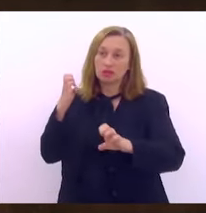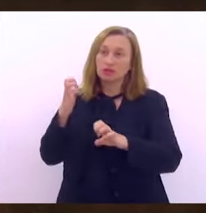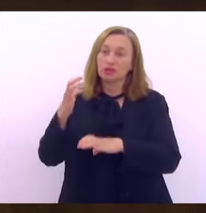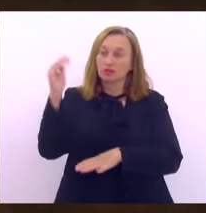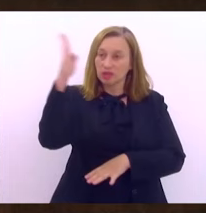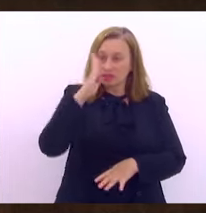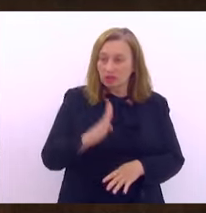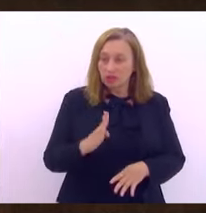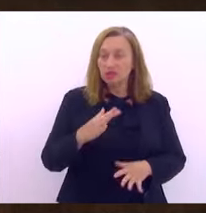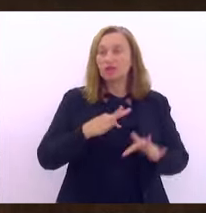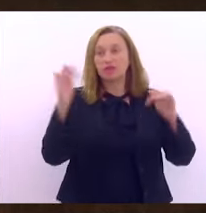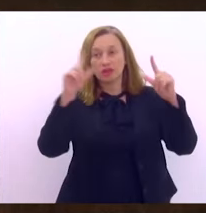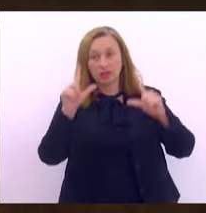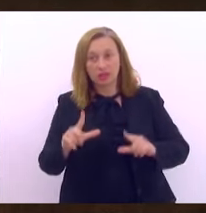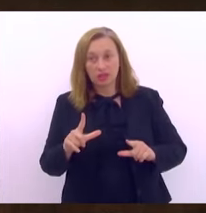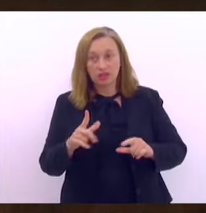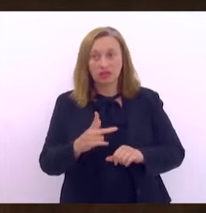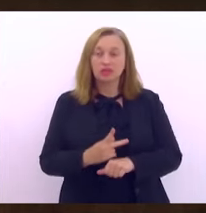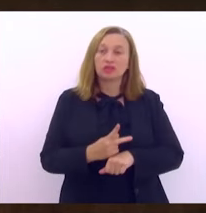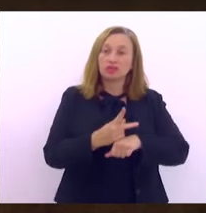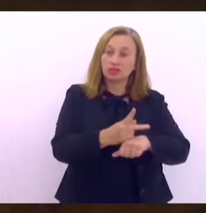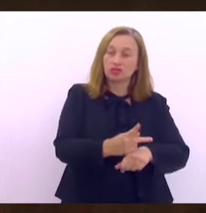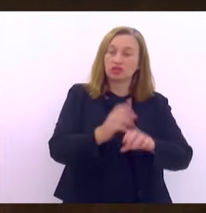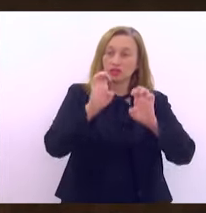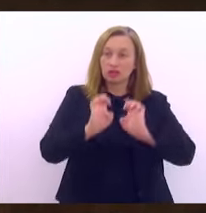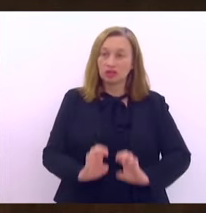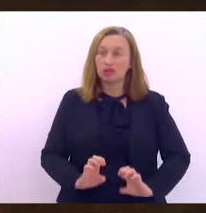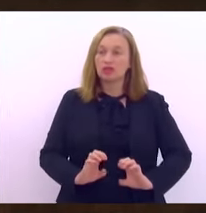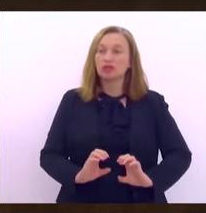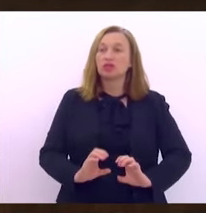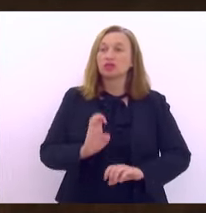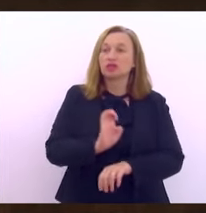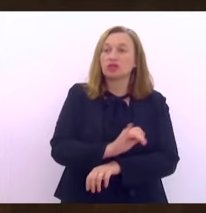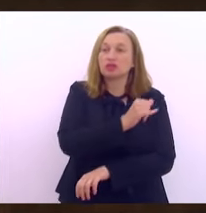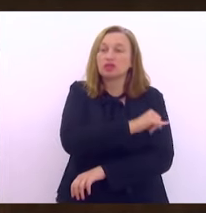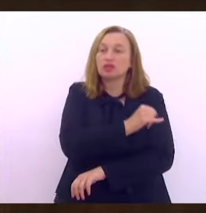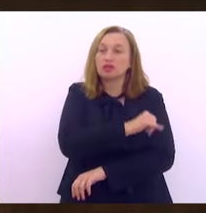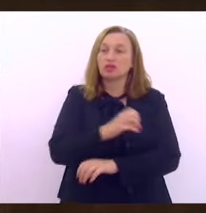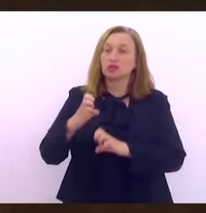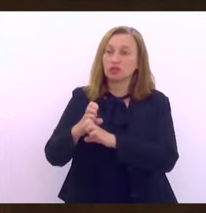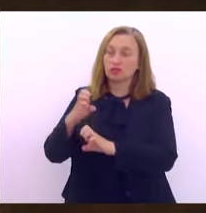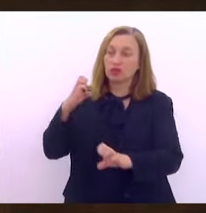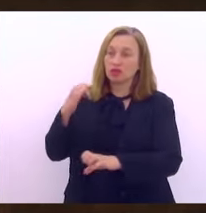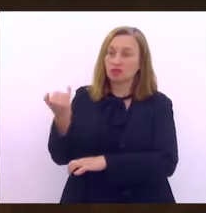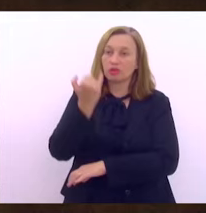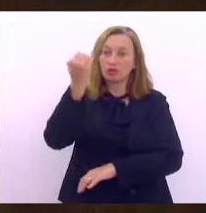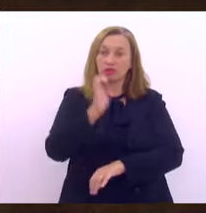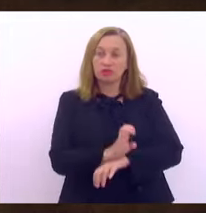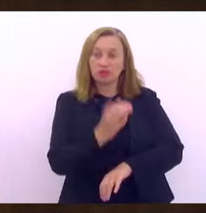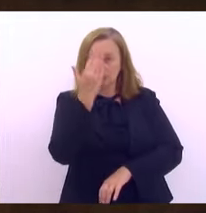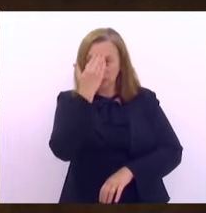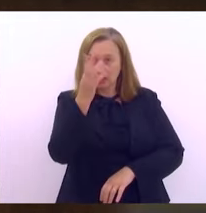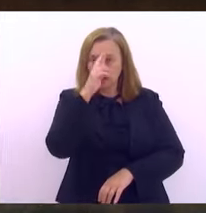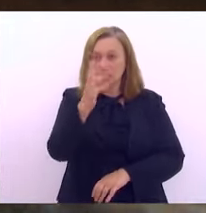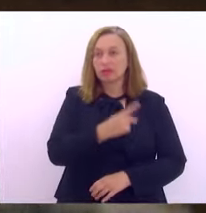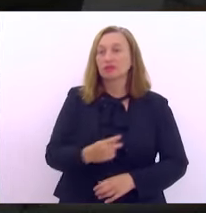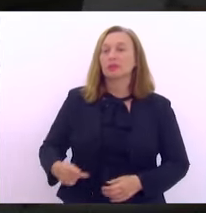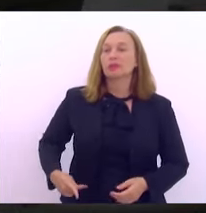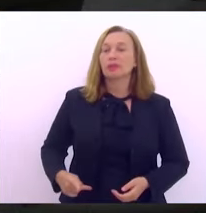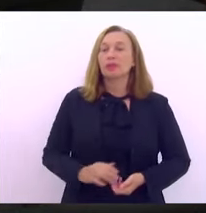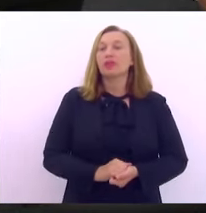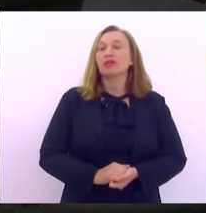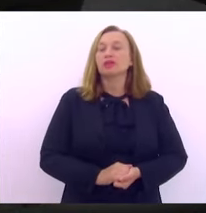E fico muito feliz em conceder esse título de cidadão do Estado do Rio de Janeiro para um engenheiro tão importante para o nosso Estado. Obrigada, presidente.